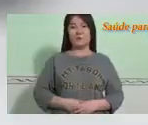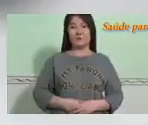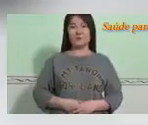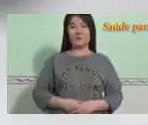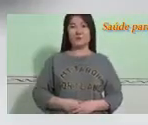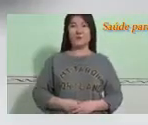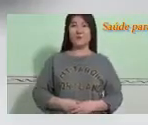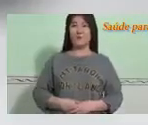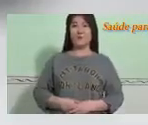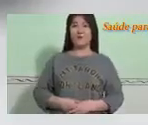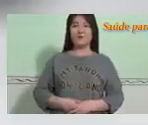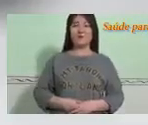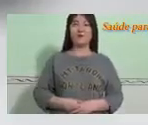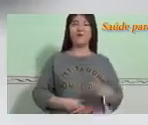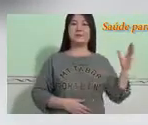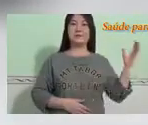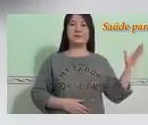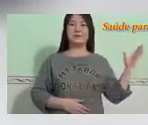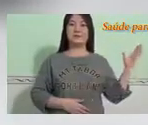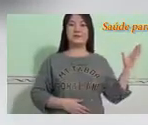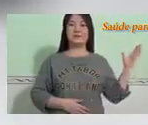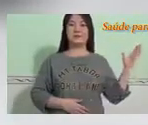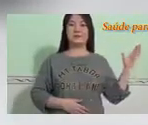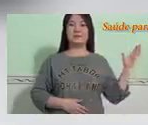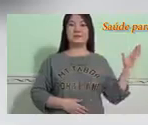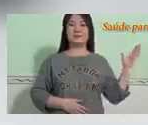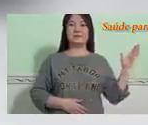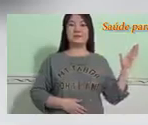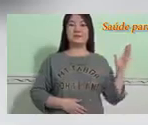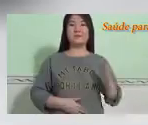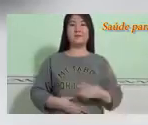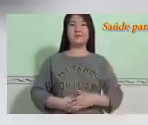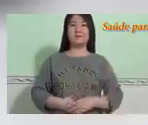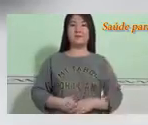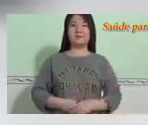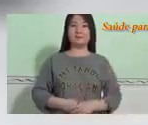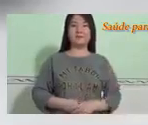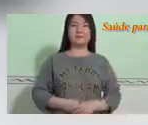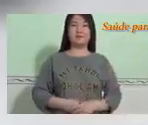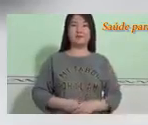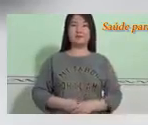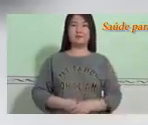nutrientes, fazendo com que o corpo funcione melhor e não tenha vontade de comer doces.